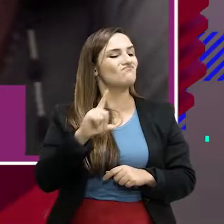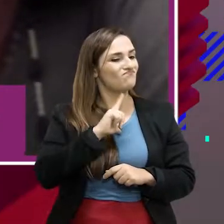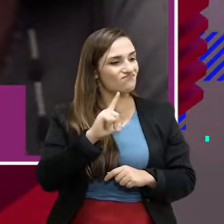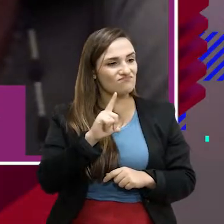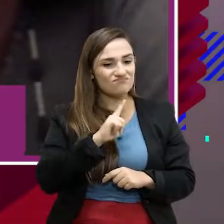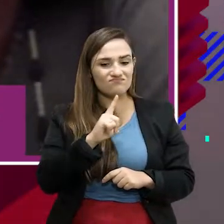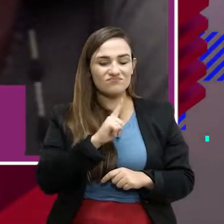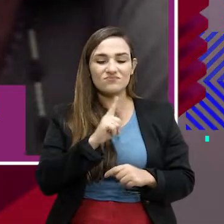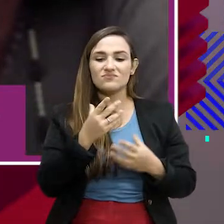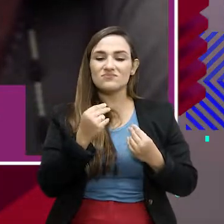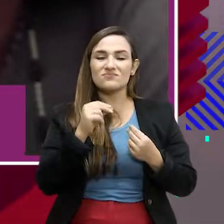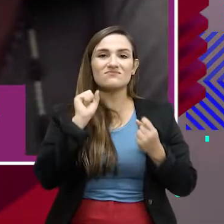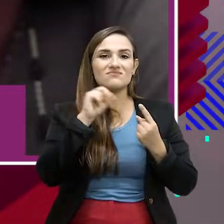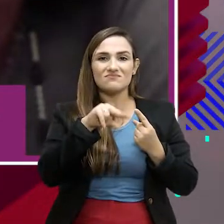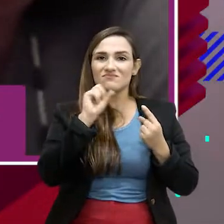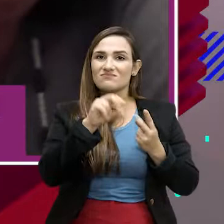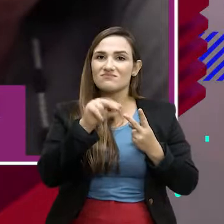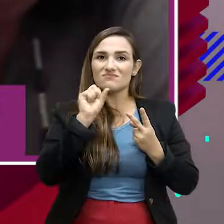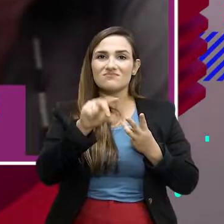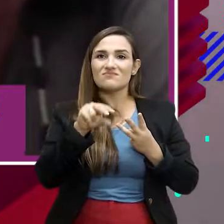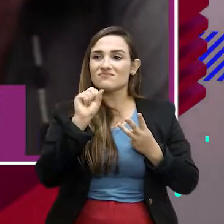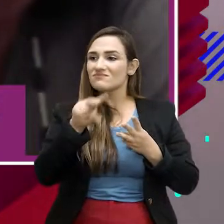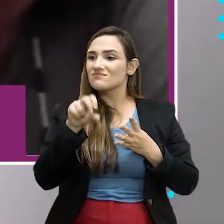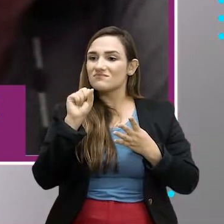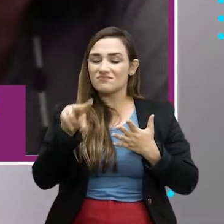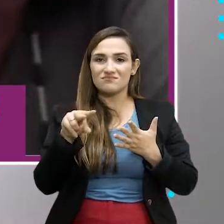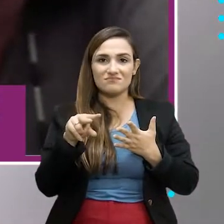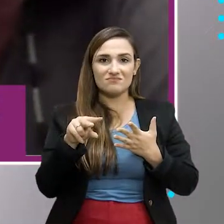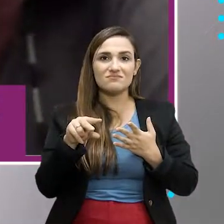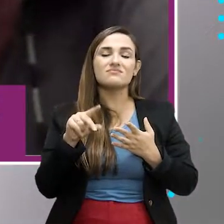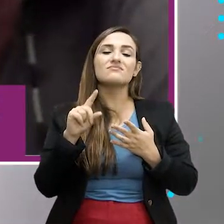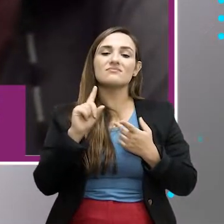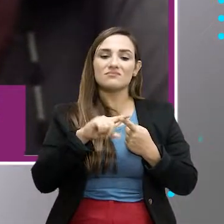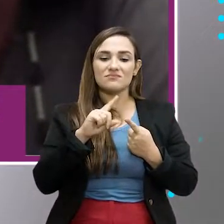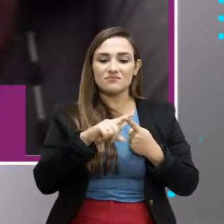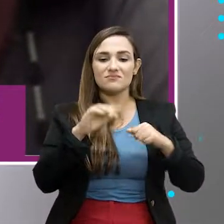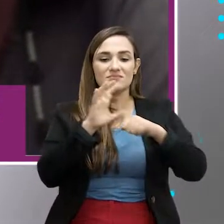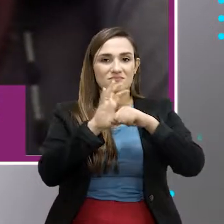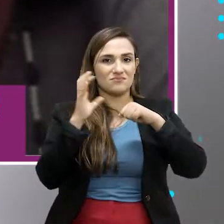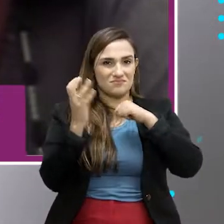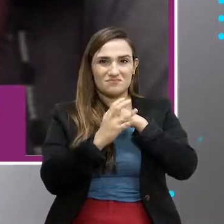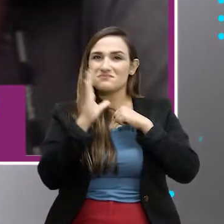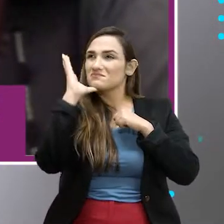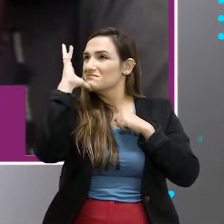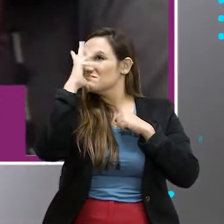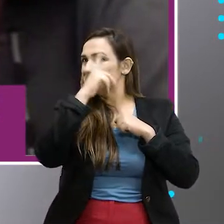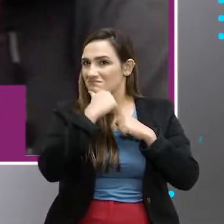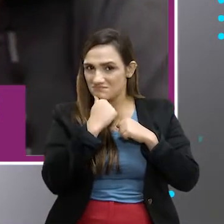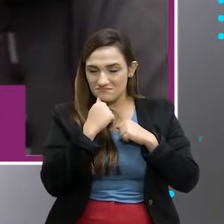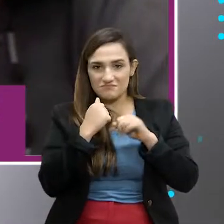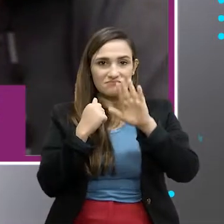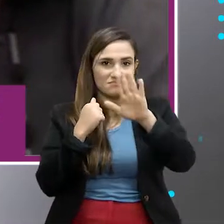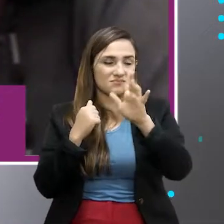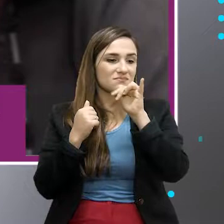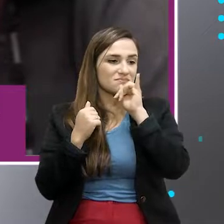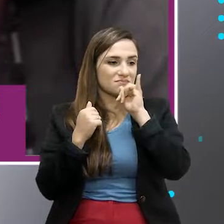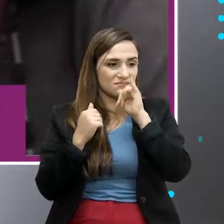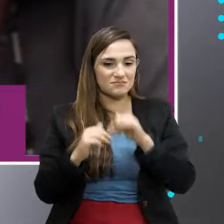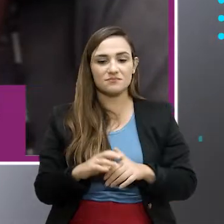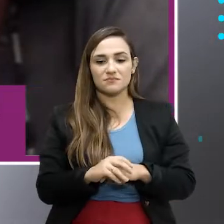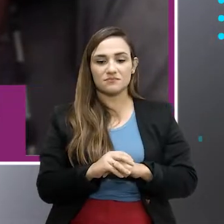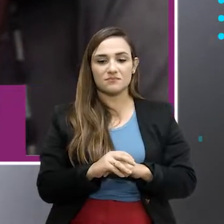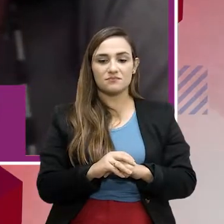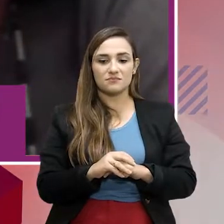acrescentar que, porque a gente está tendo tanta infecção, a gente também está vendo os casos da